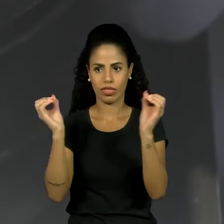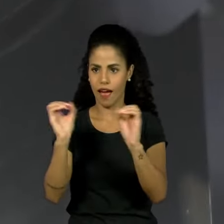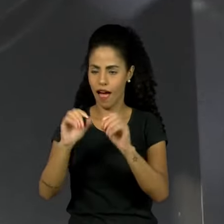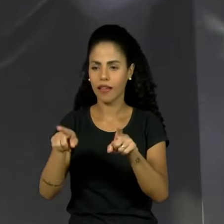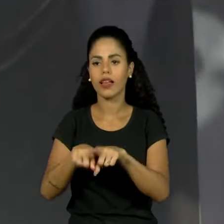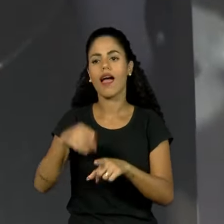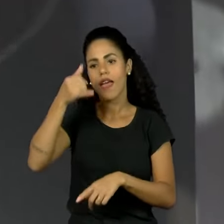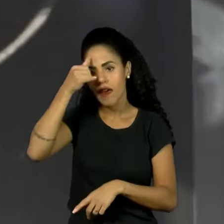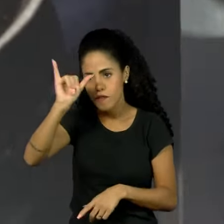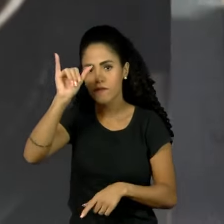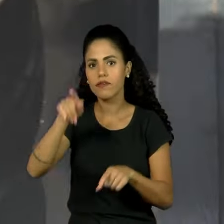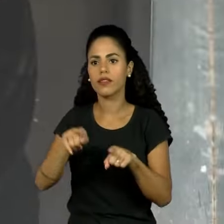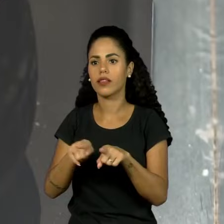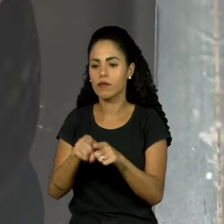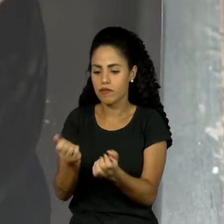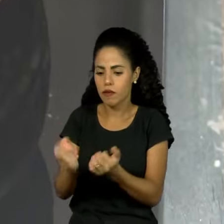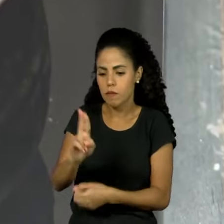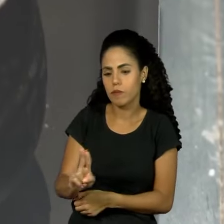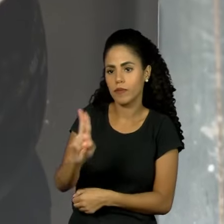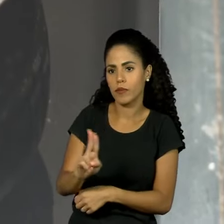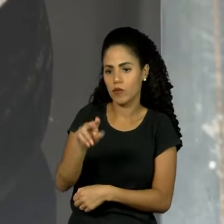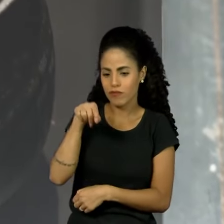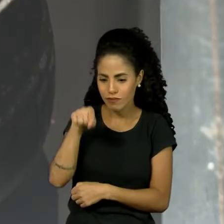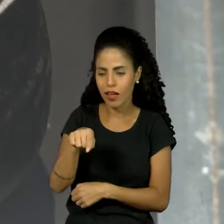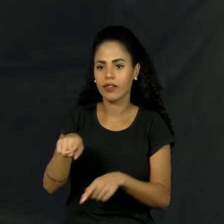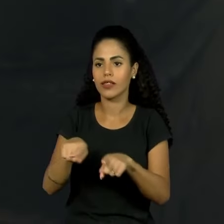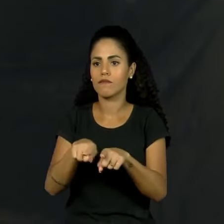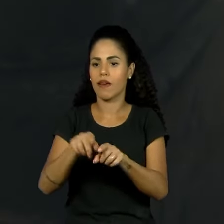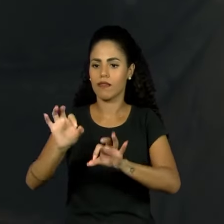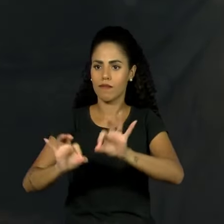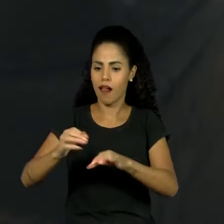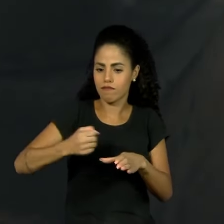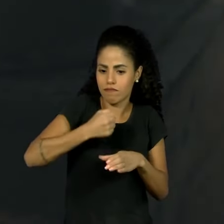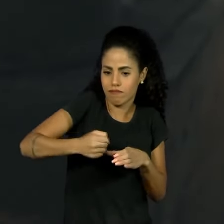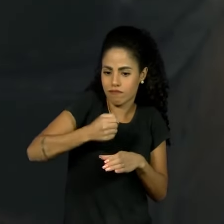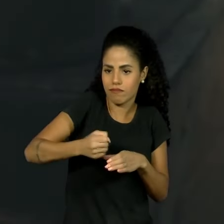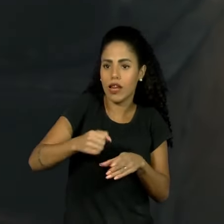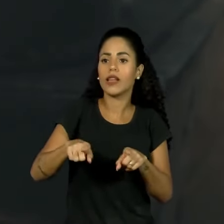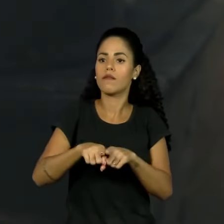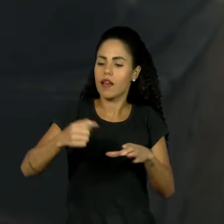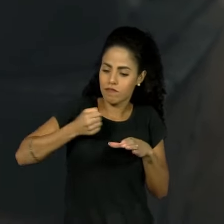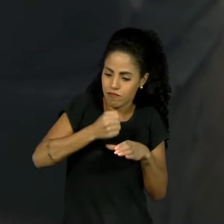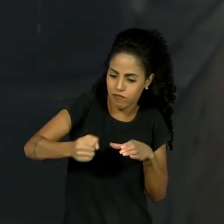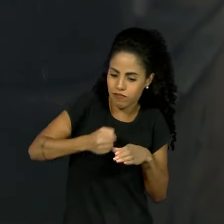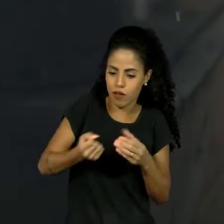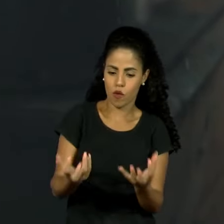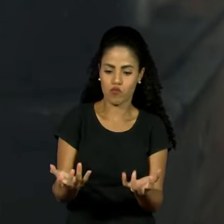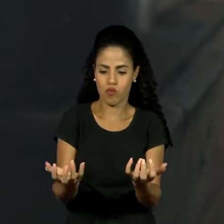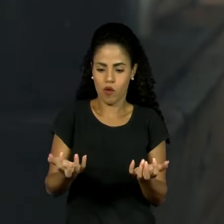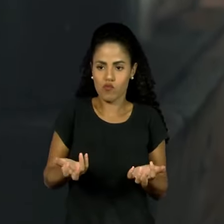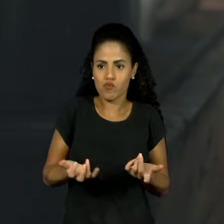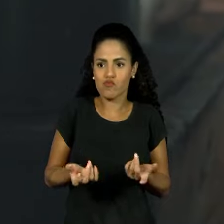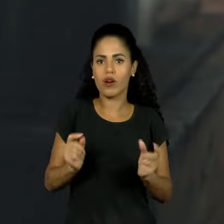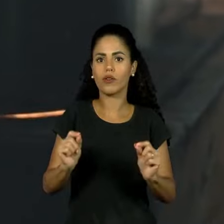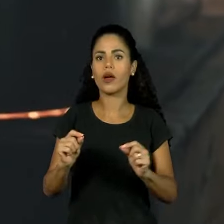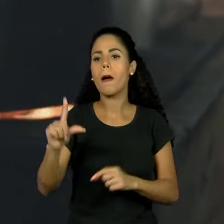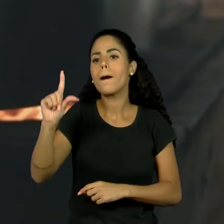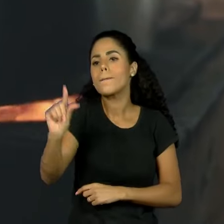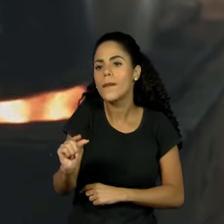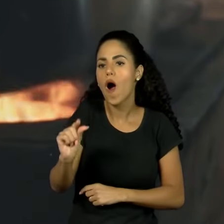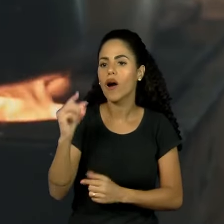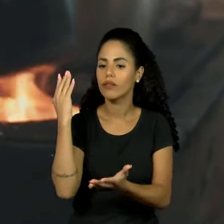lenha das matas que estão lá no entorno das casas. Aí trazemos o fogão ecoeficiente, que utiliza bem menos lenha,